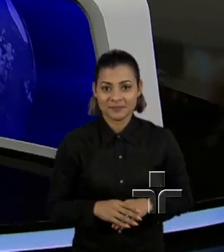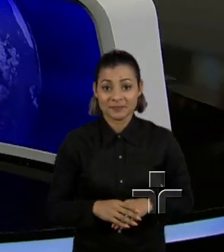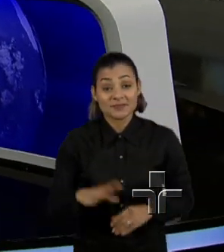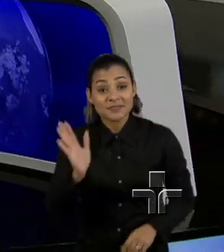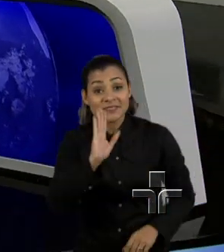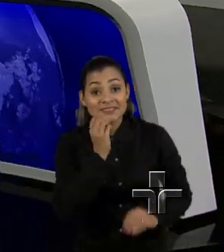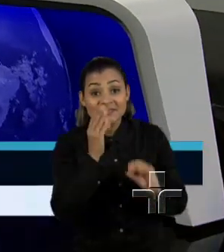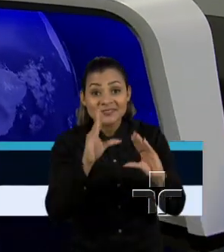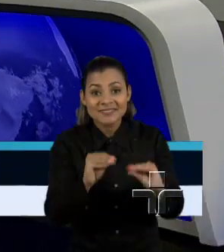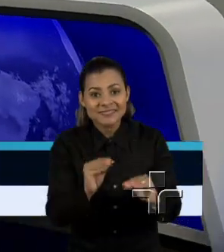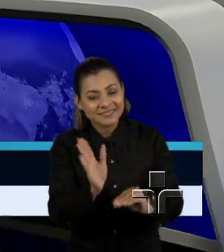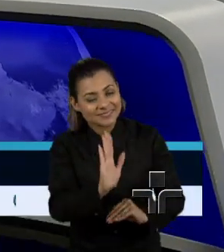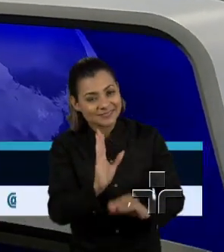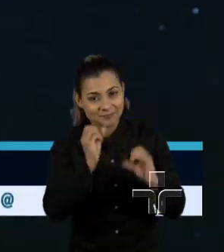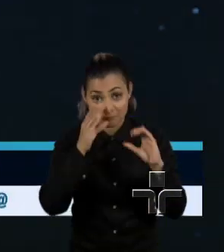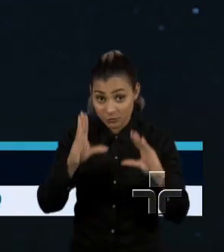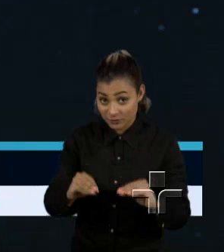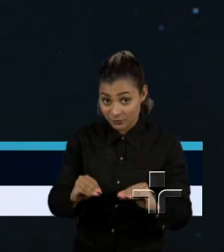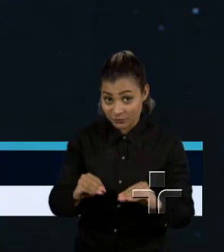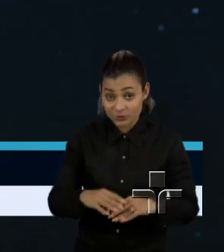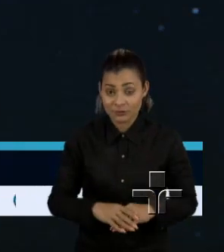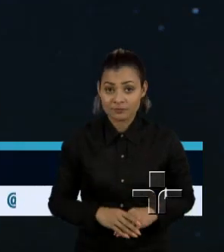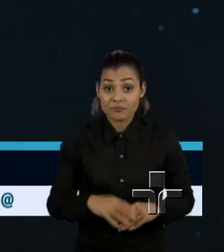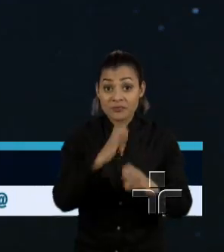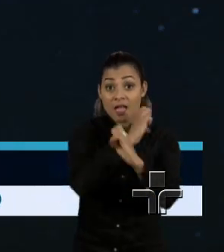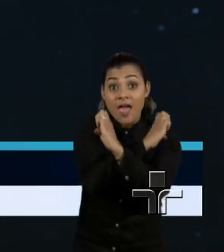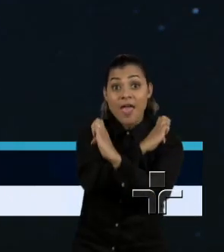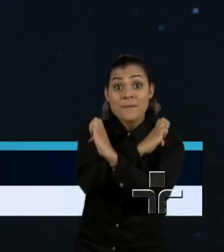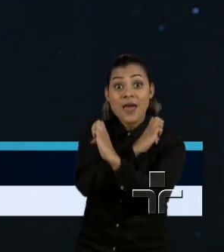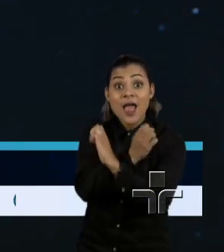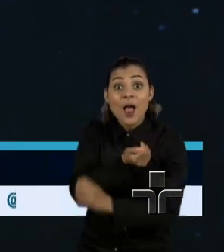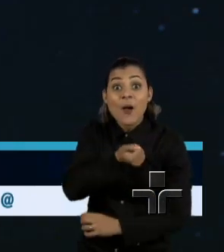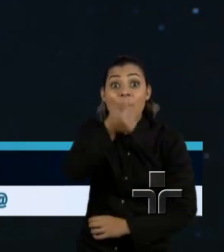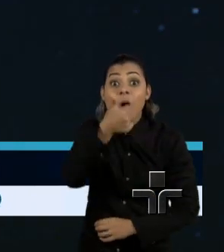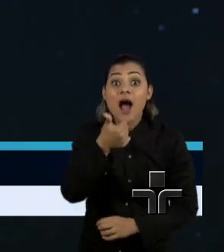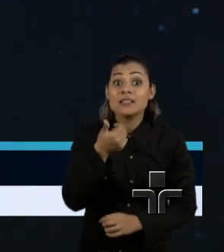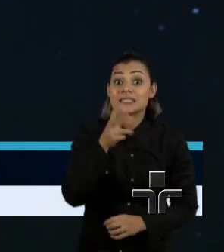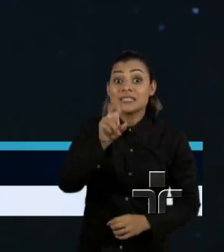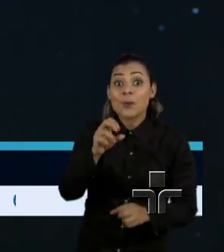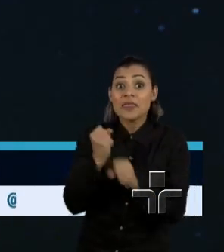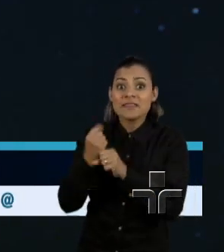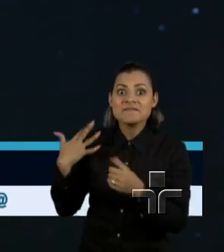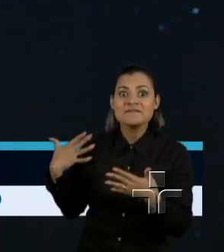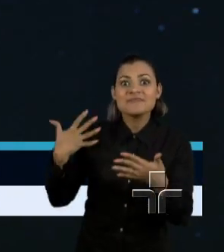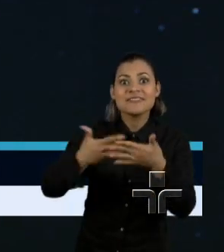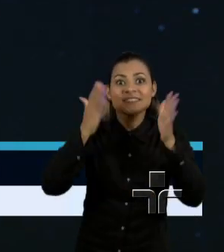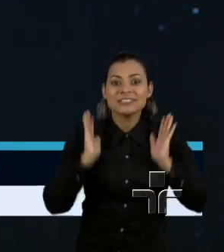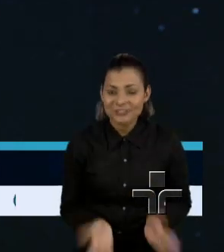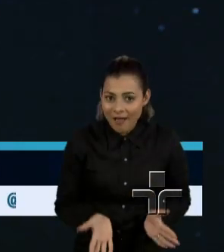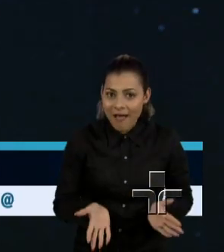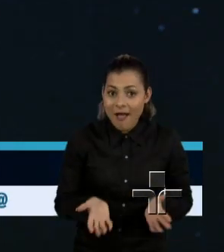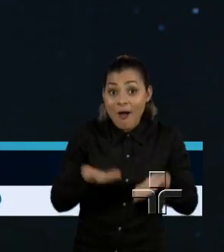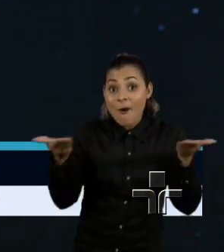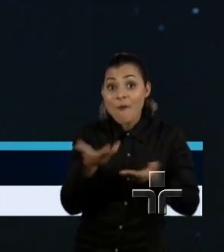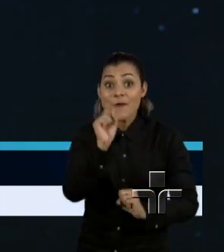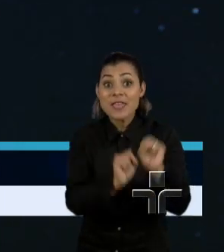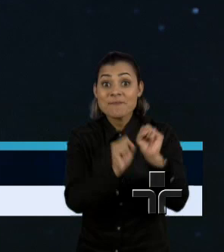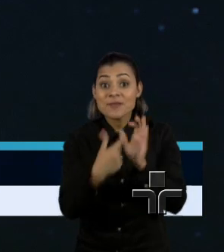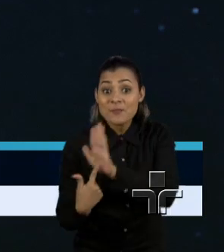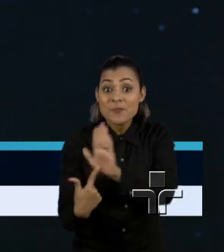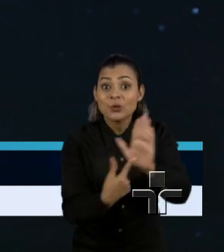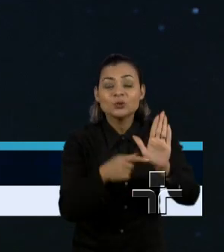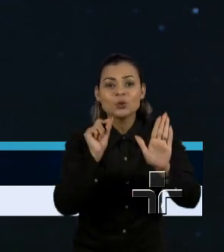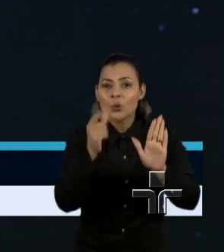Olá, boa noite. Boa noite. A Embraer está prestes a completar 50 anos. Hoje, a empresa divulgou imagens